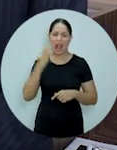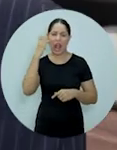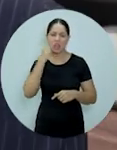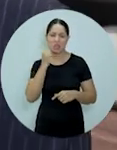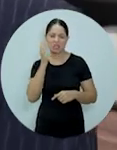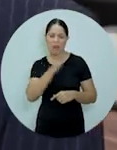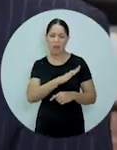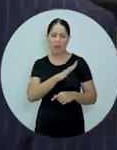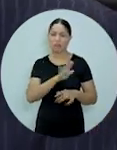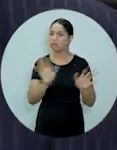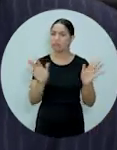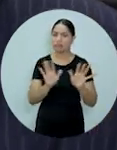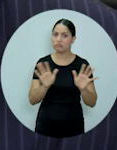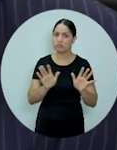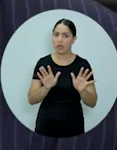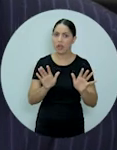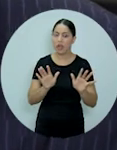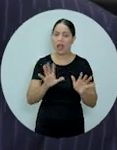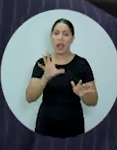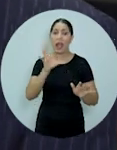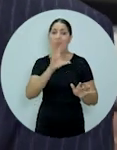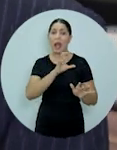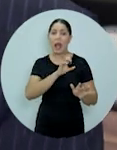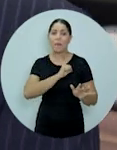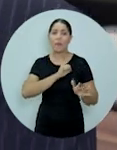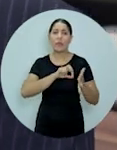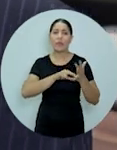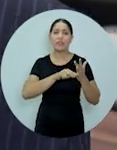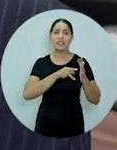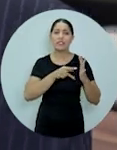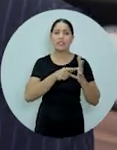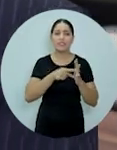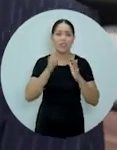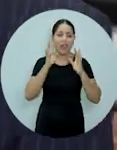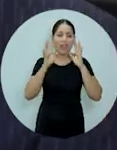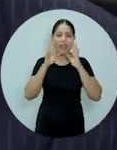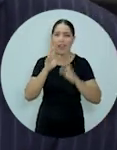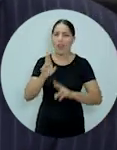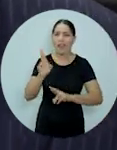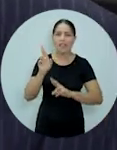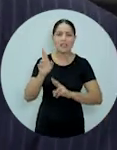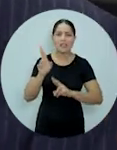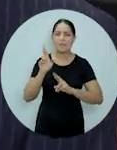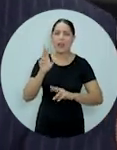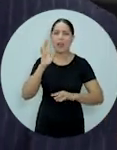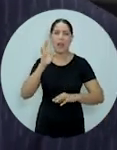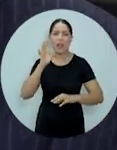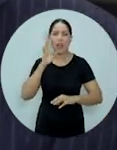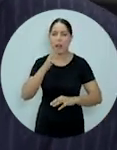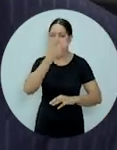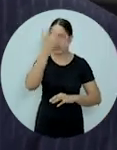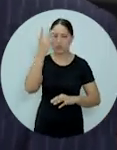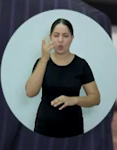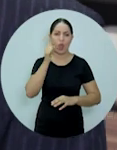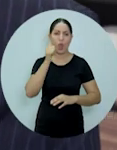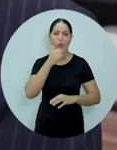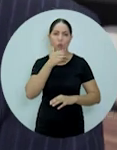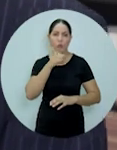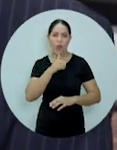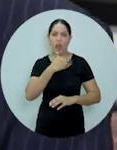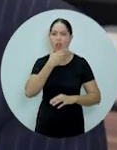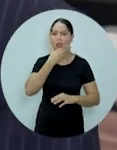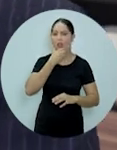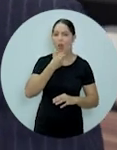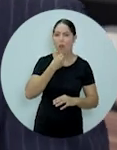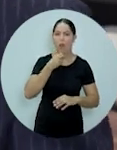amor, é praticamente um parto social vivenciado, sonhado por homem ou mulher, viúvo,